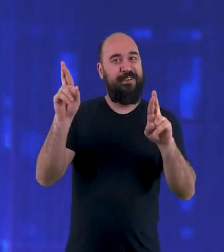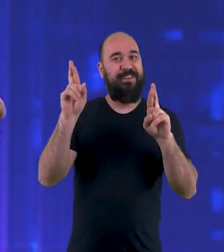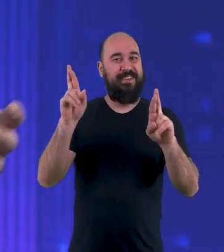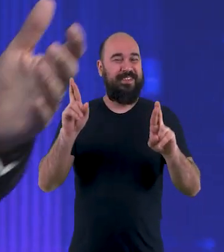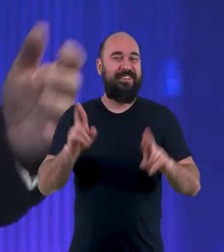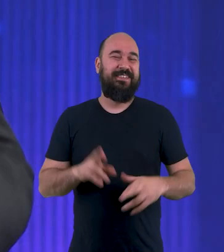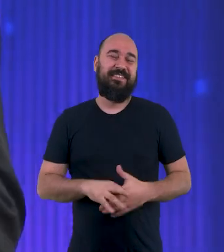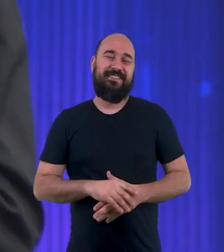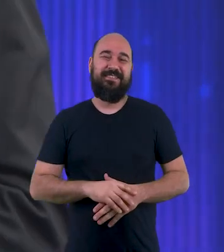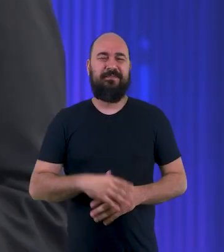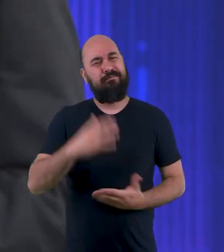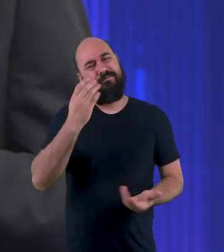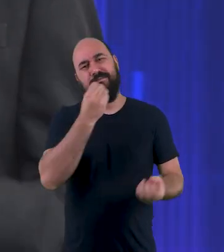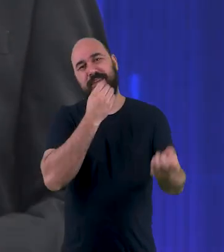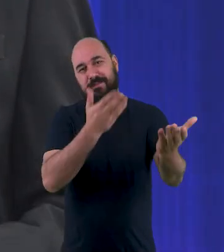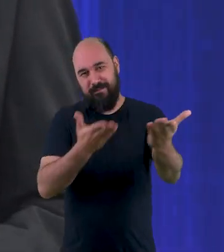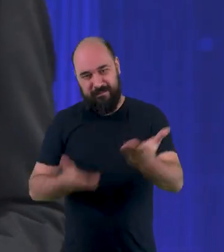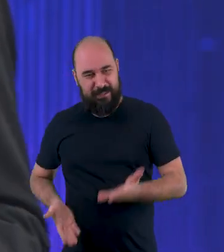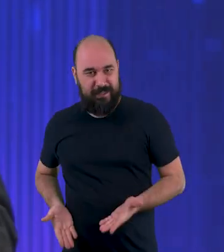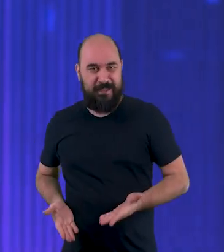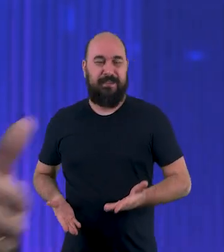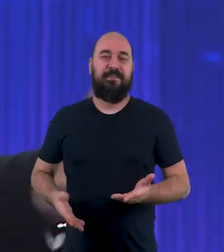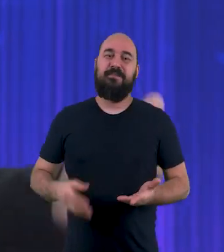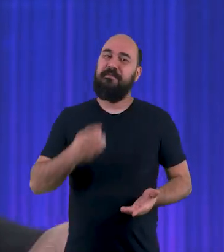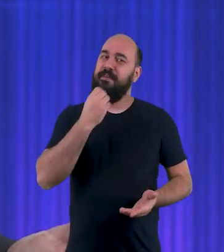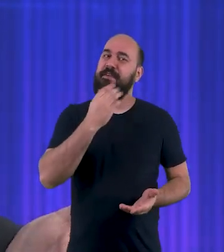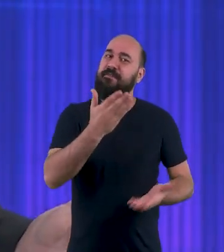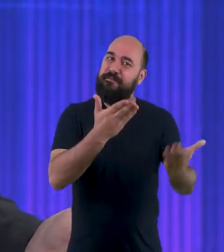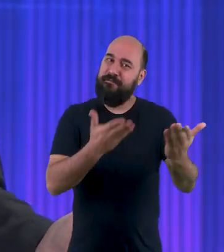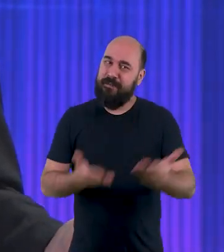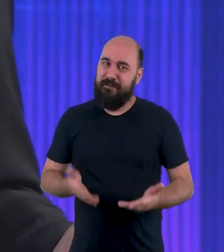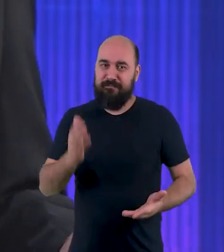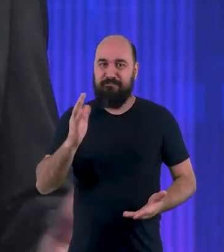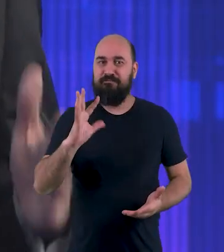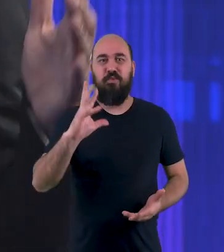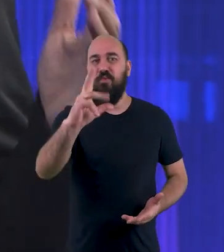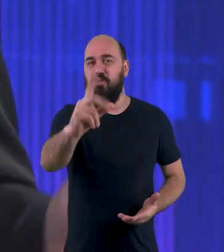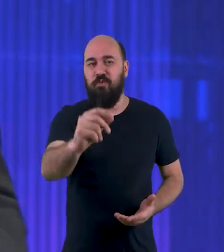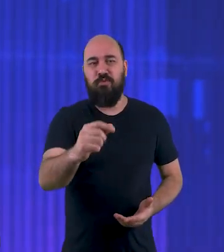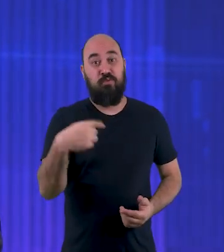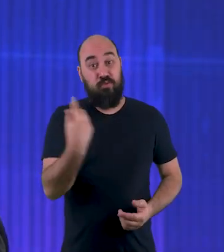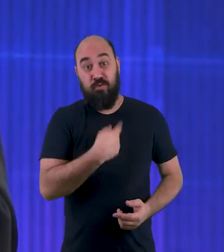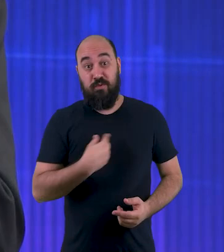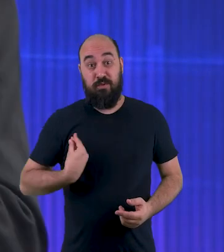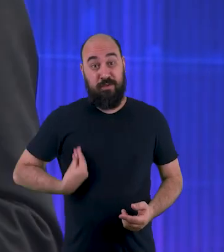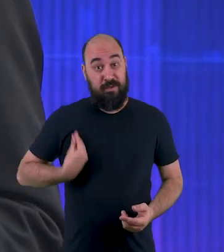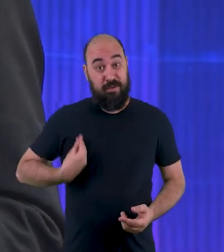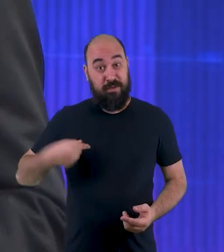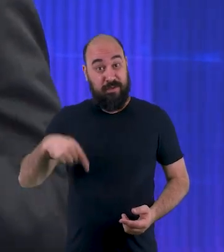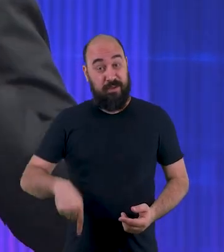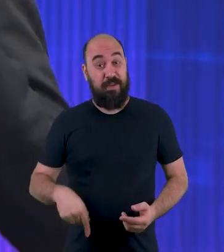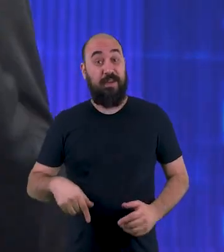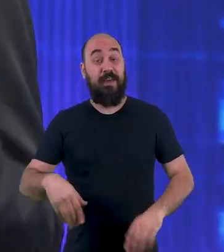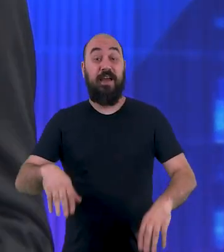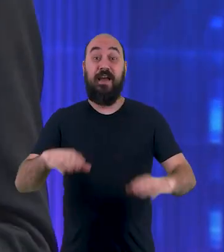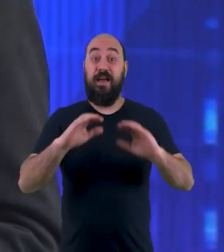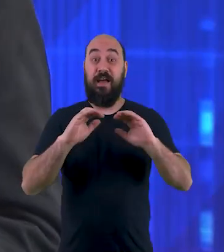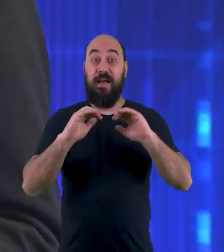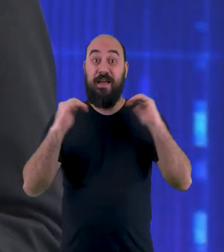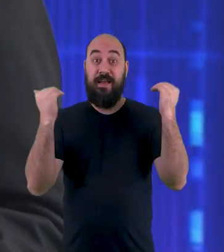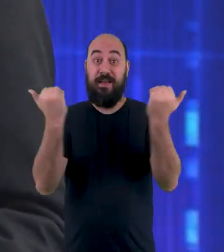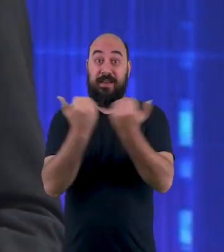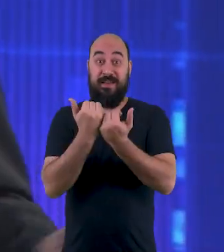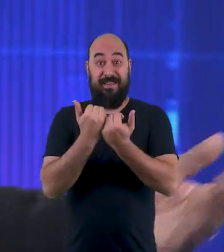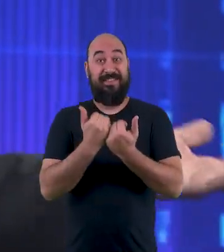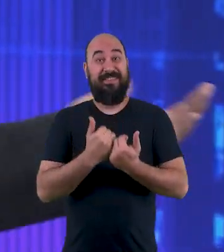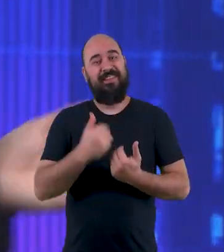Seja bem-vindo, seja bem-vinda. Que bom é ter você aqui na nossa arena, onde nós falamos sobre a Bíblia. E é do futuro, porque falamos sobre